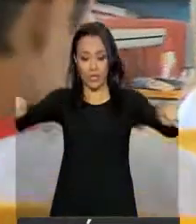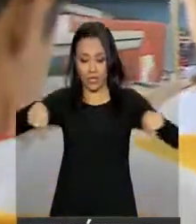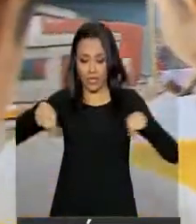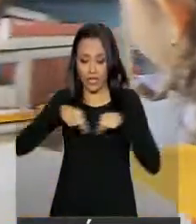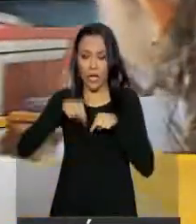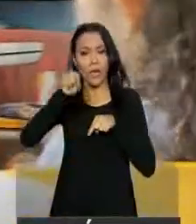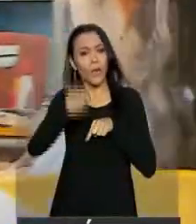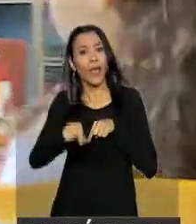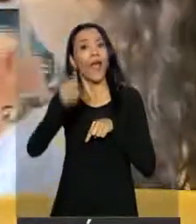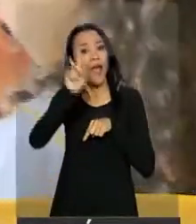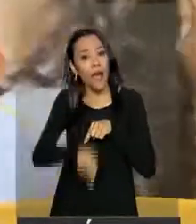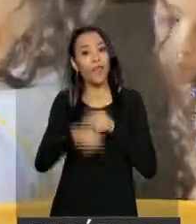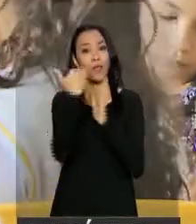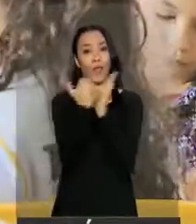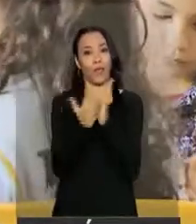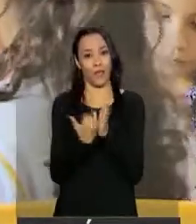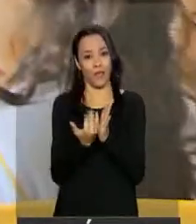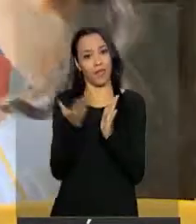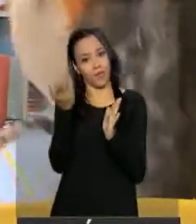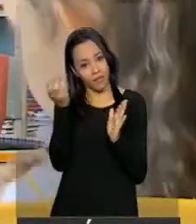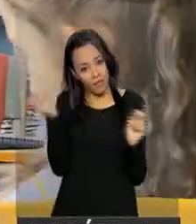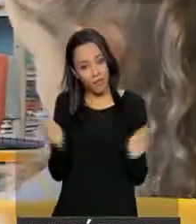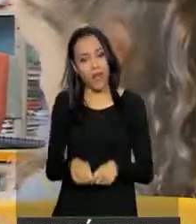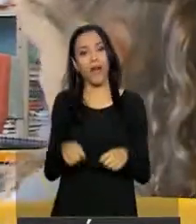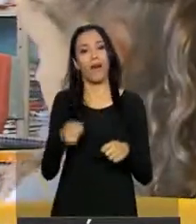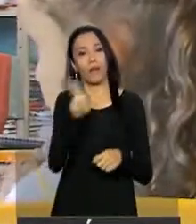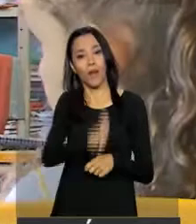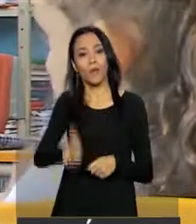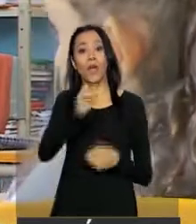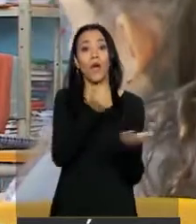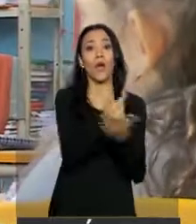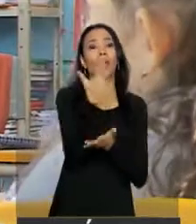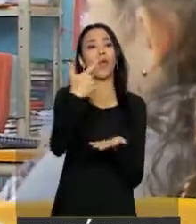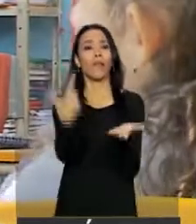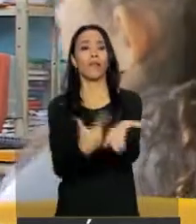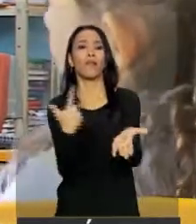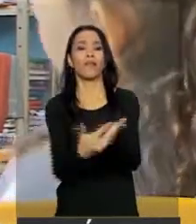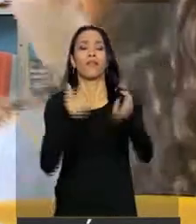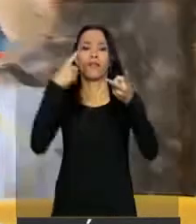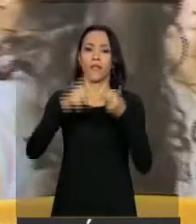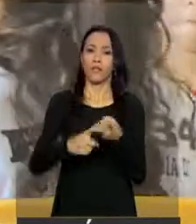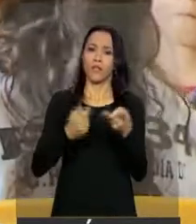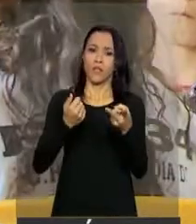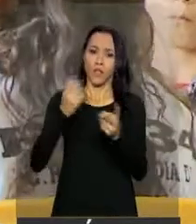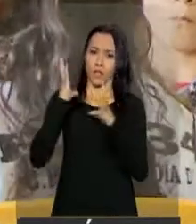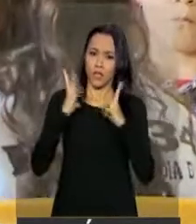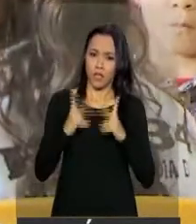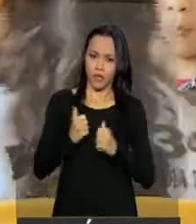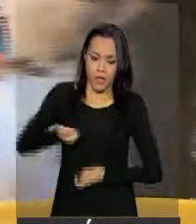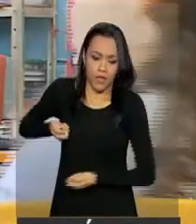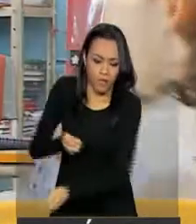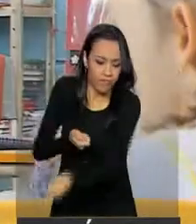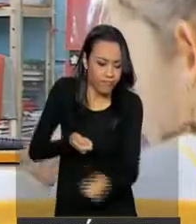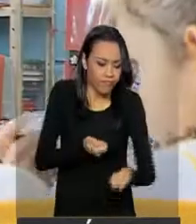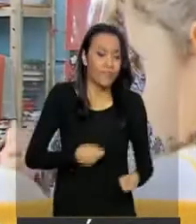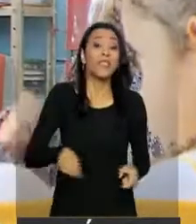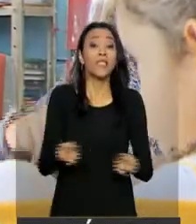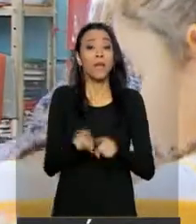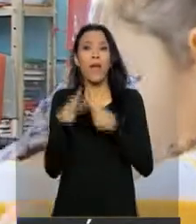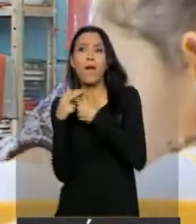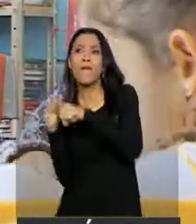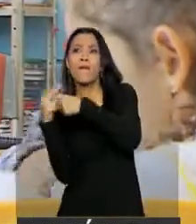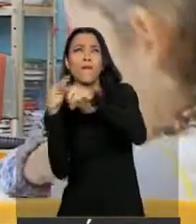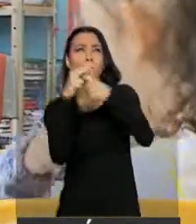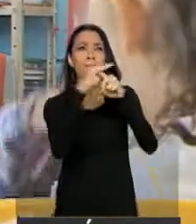os recursos do programa podem ser utilizados na compra de livros, material de limpeza, além de pequenos reparos